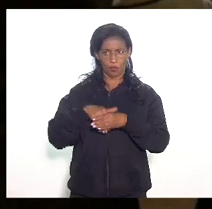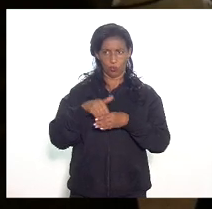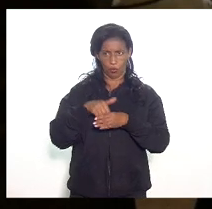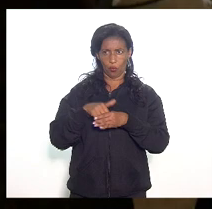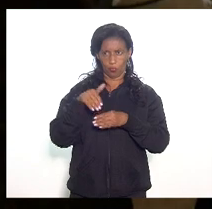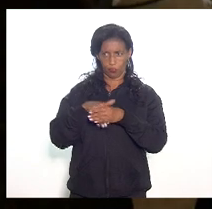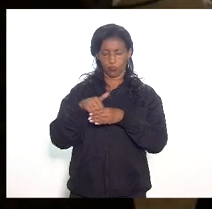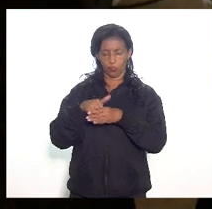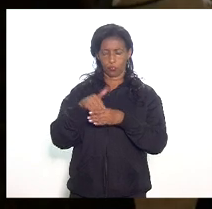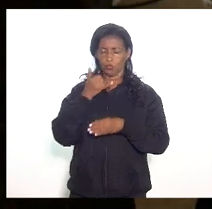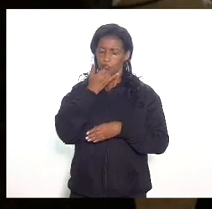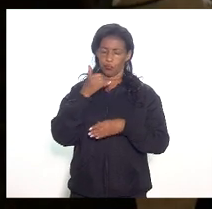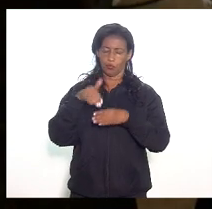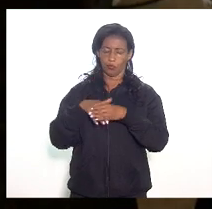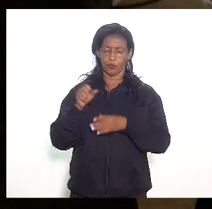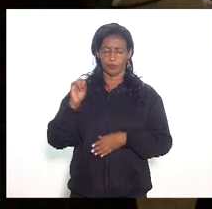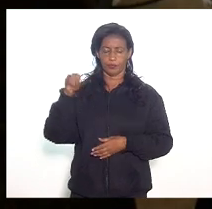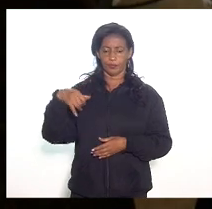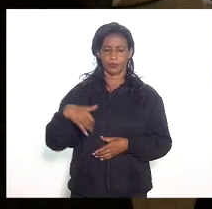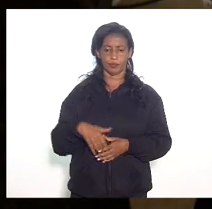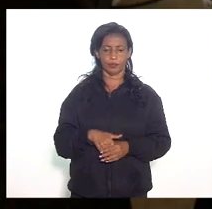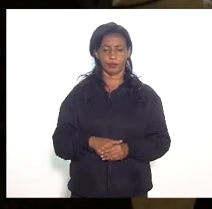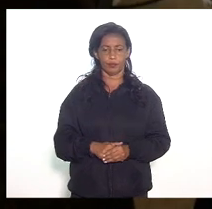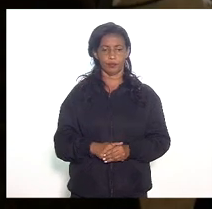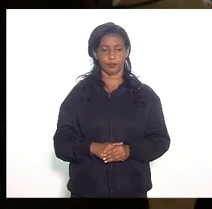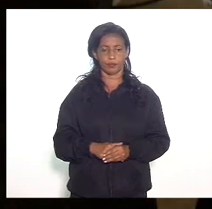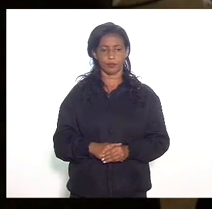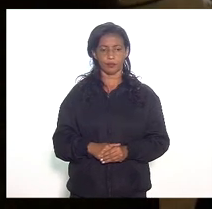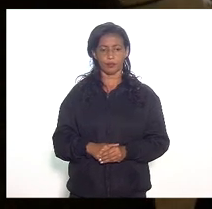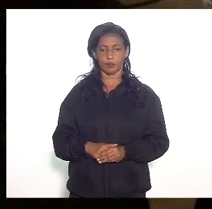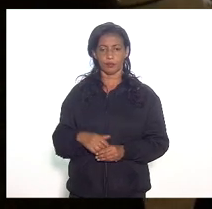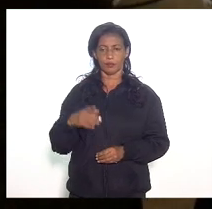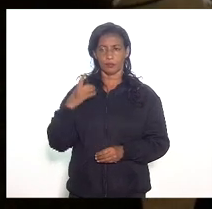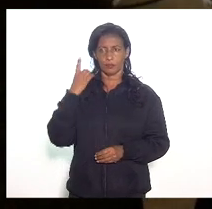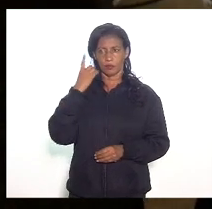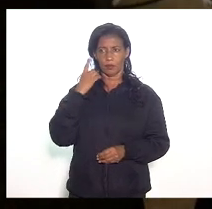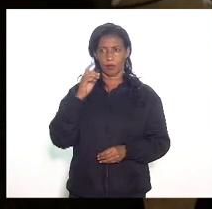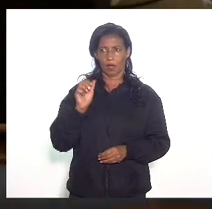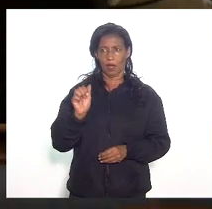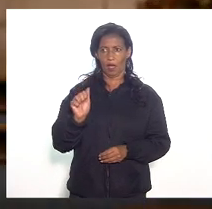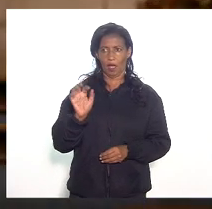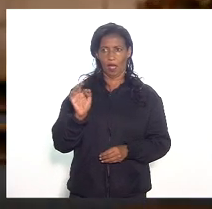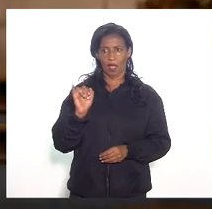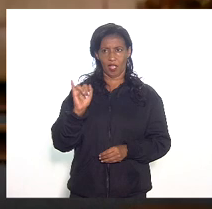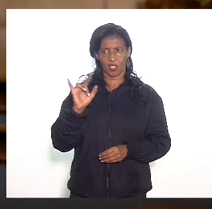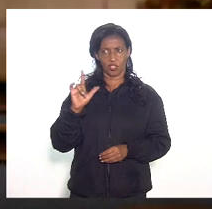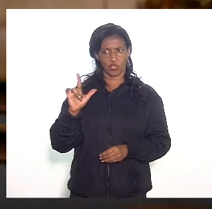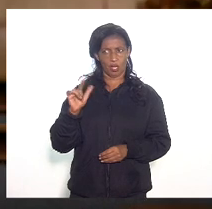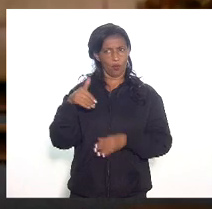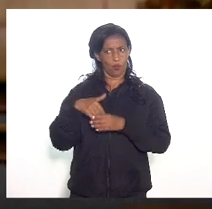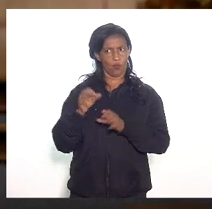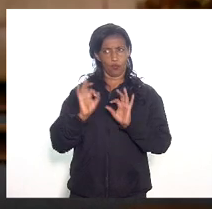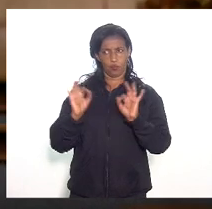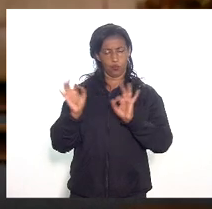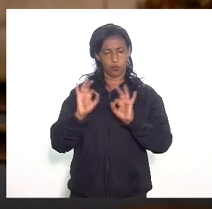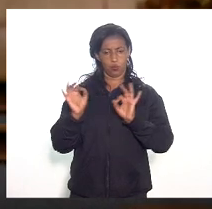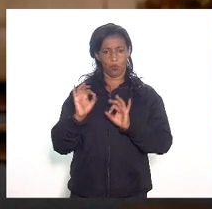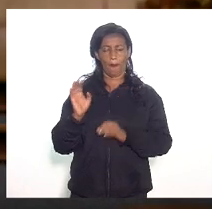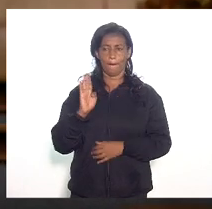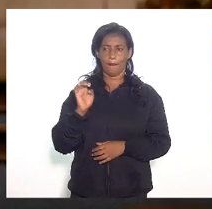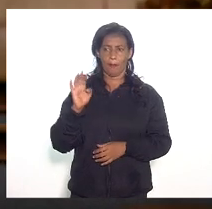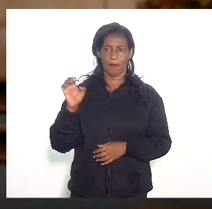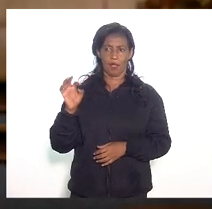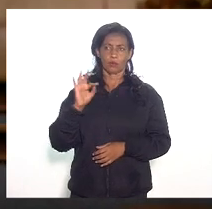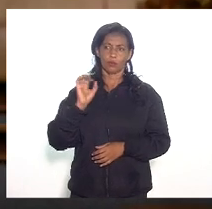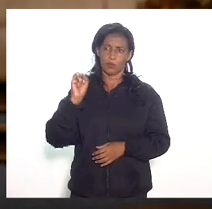votou sim votou sim deputado Atila Nunes que não votou perdão deputado Bebeto votou sim